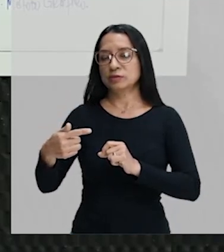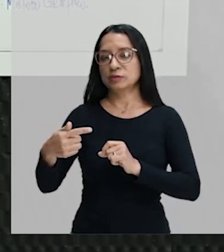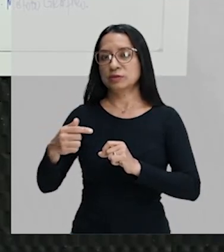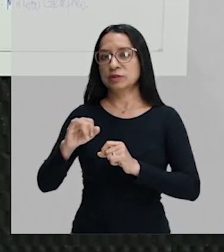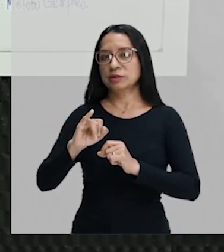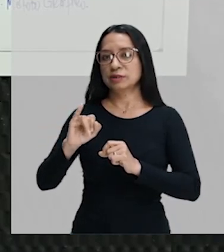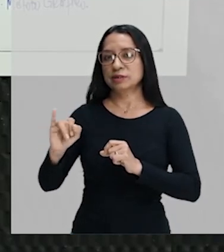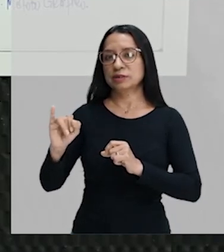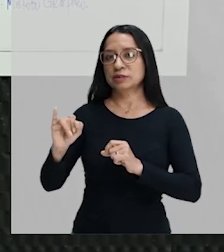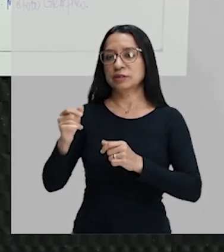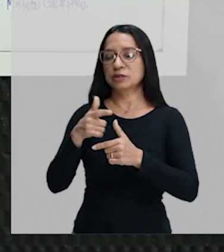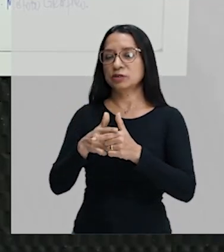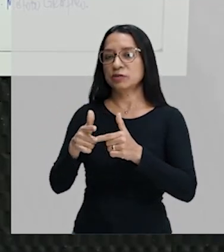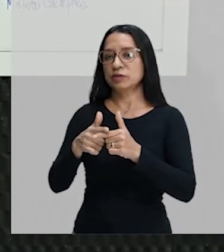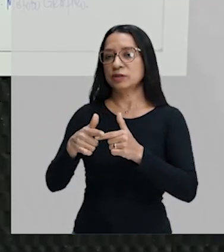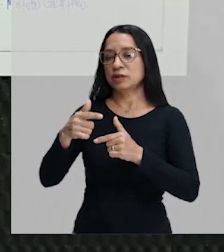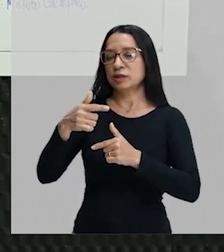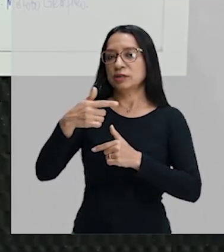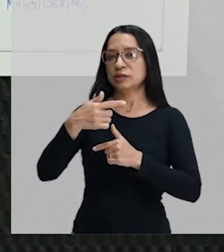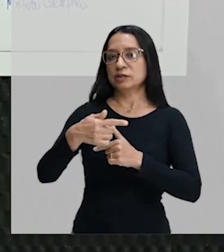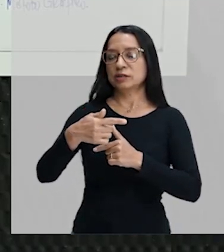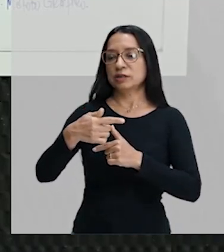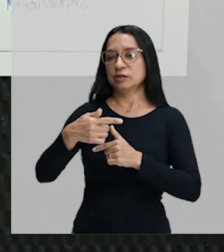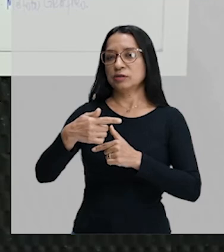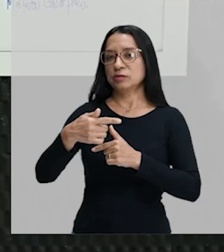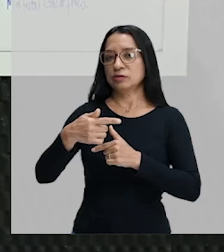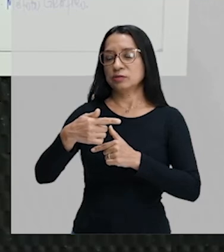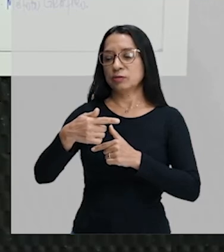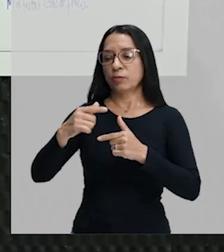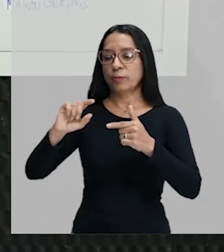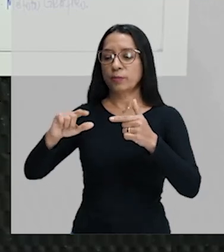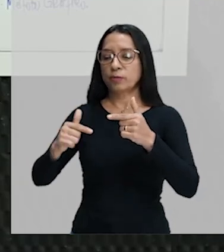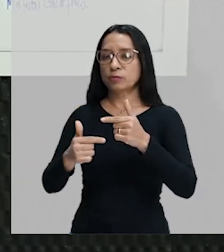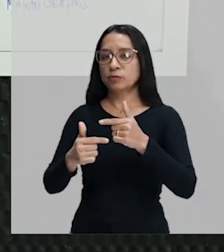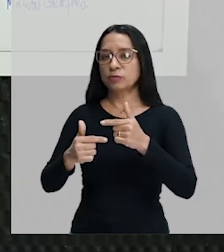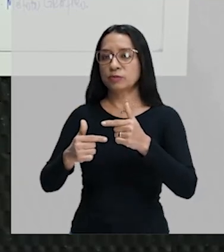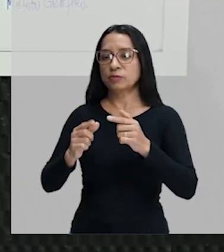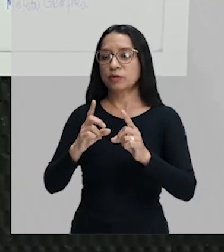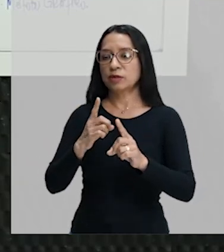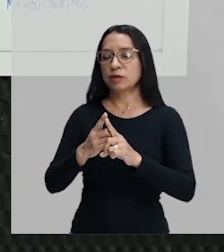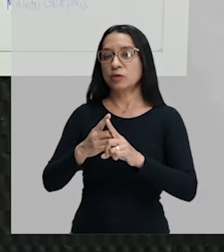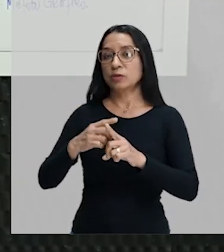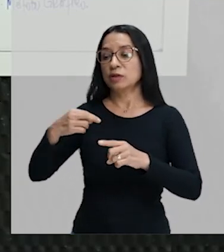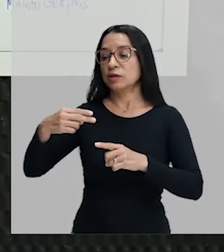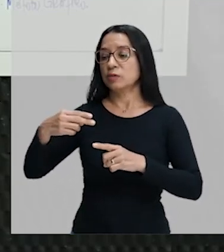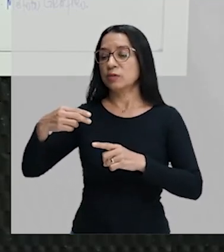você dividir 7 por 2, você vai encontrar 3,5.